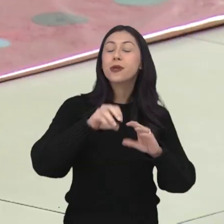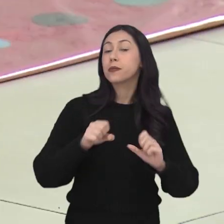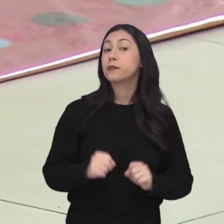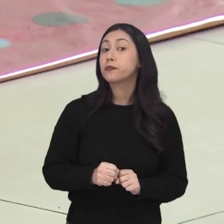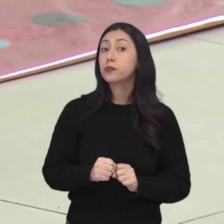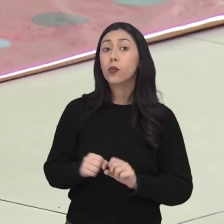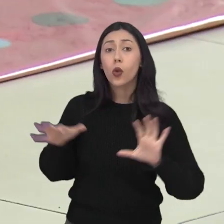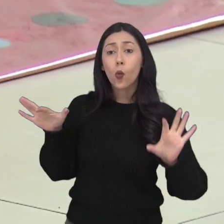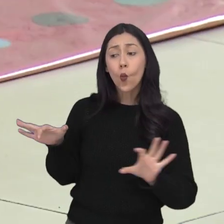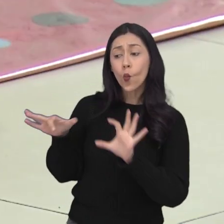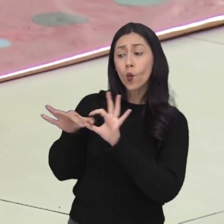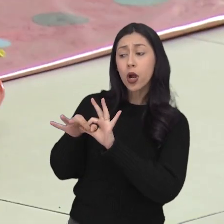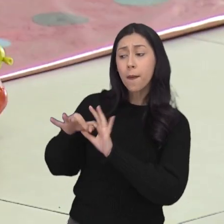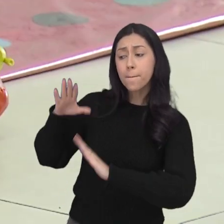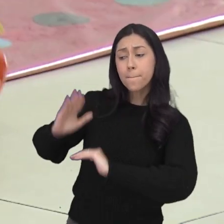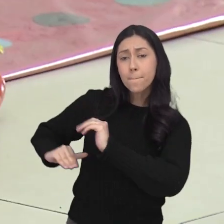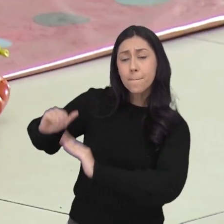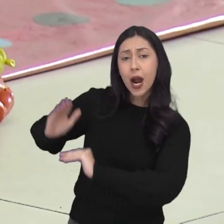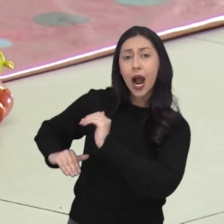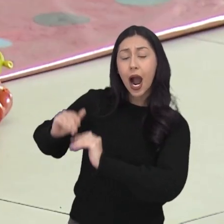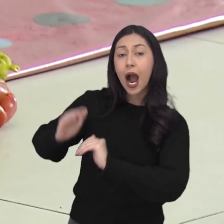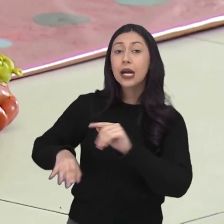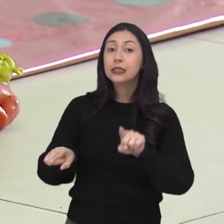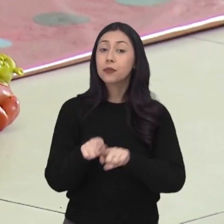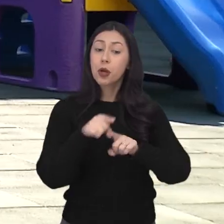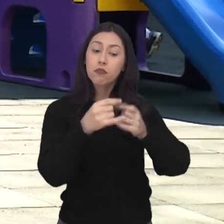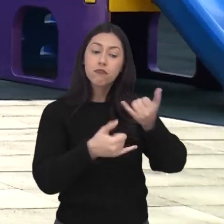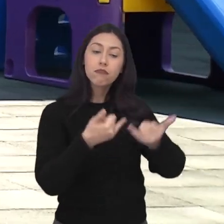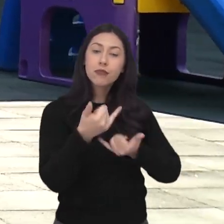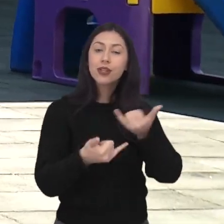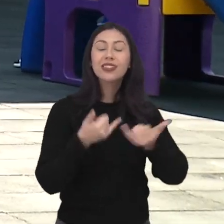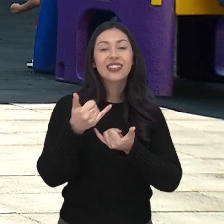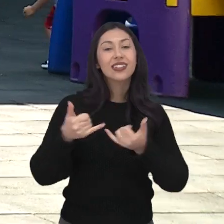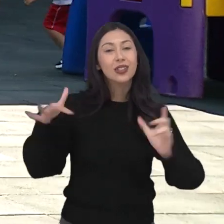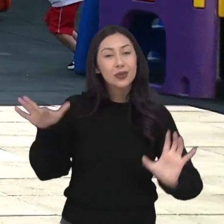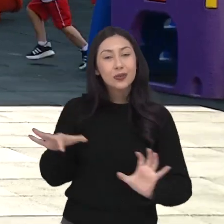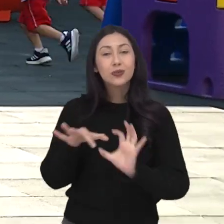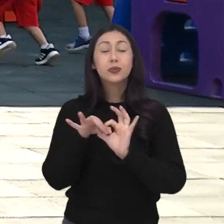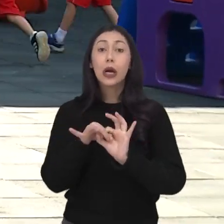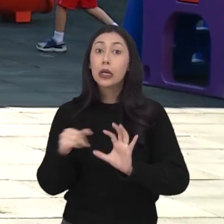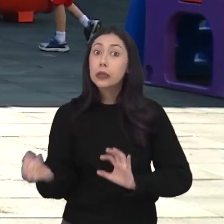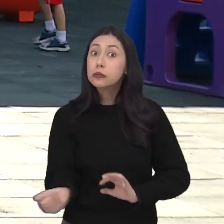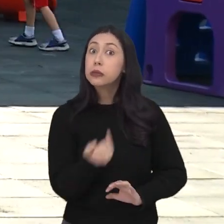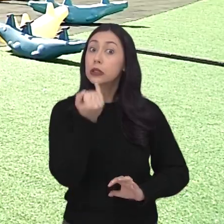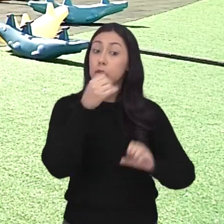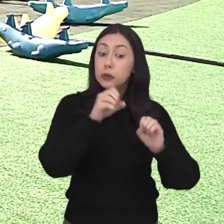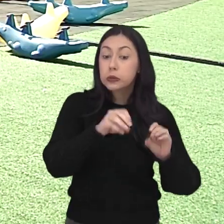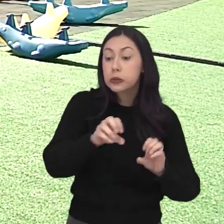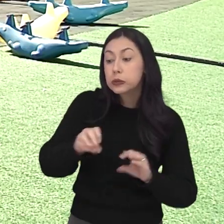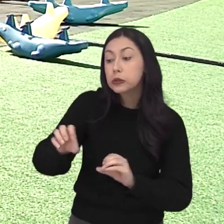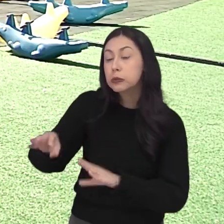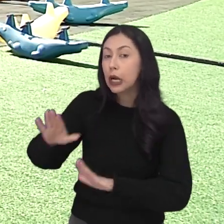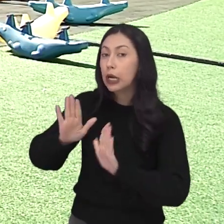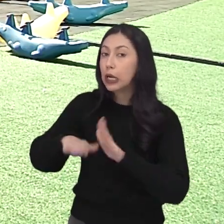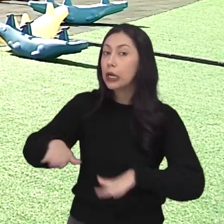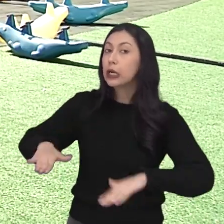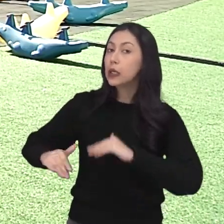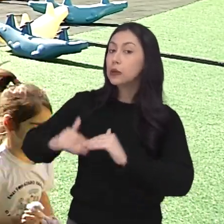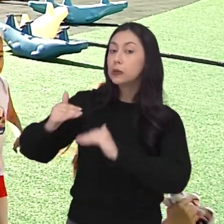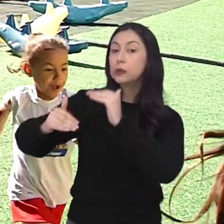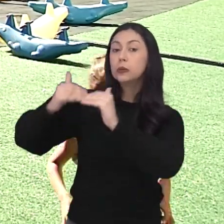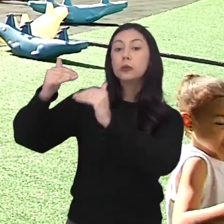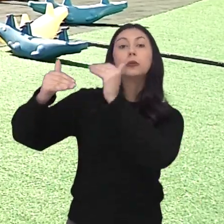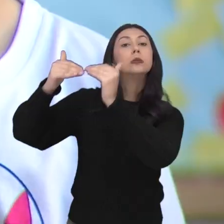dirigido. Esse combo entre atividades e brincadeiras faz parte da construção de uma fase crucial para o